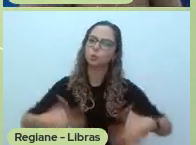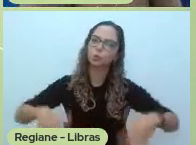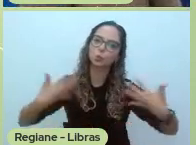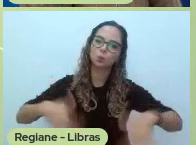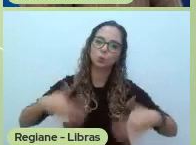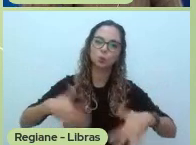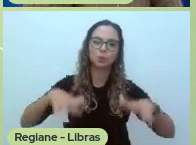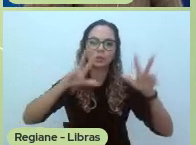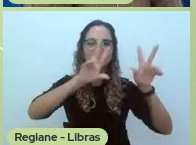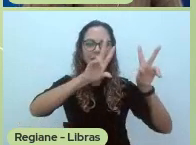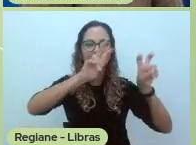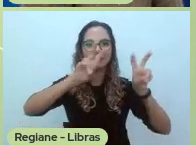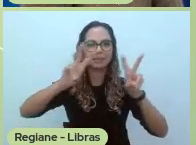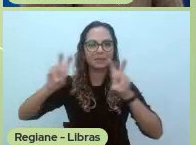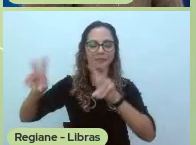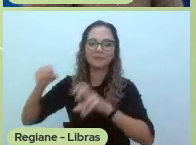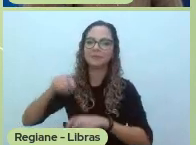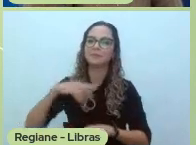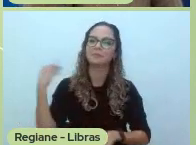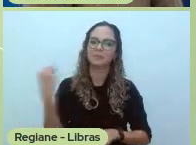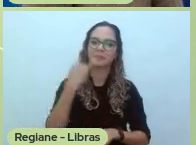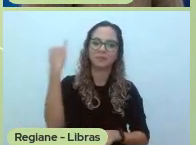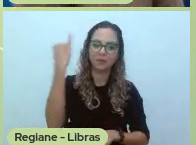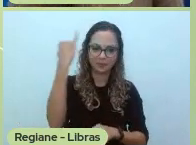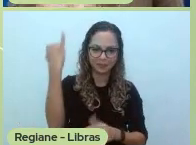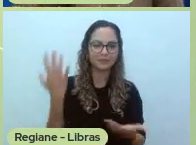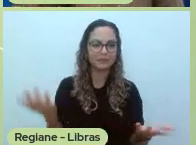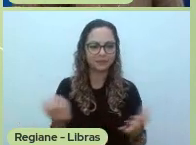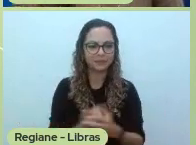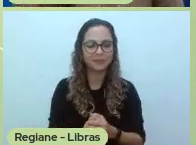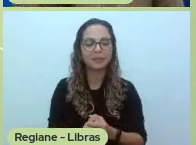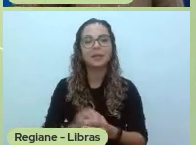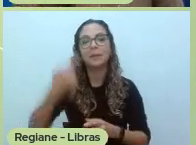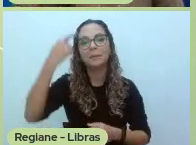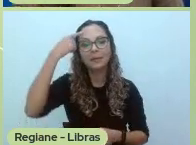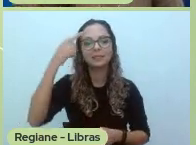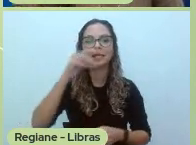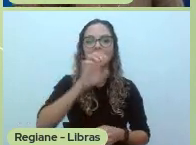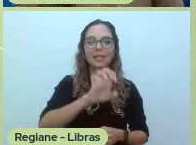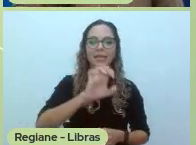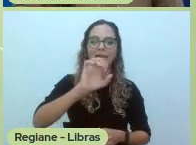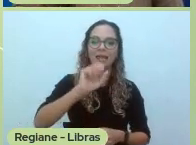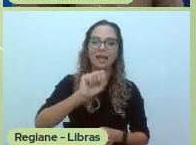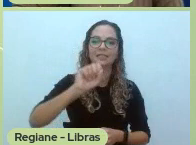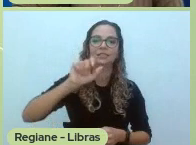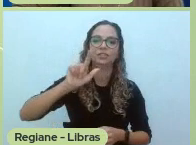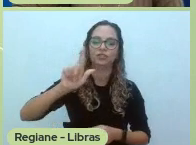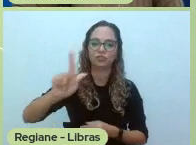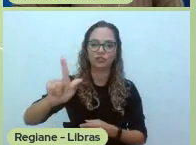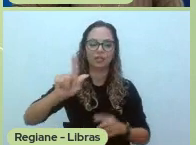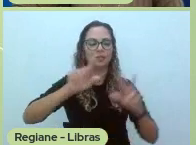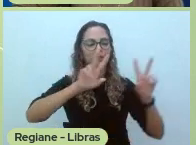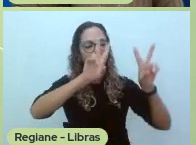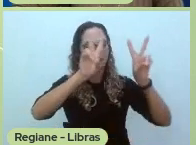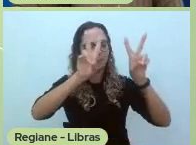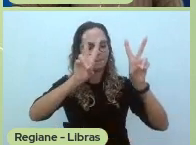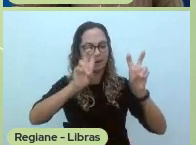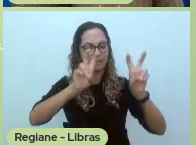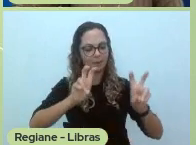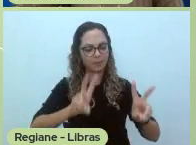eles relevantes, tá? Dentro da agenda. Quando a gente está falando dessa agenda ESG, aqui é um mundo praticamente sem fim, tá?